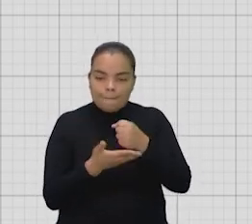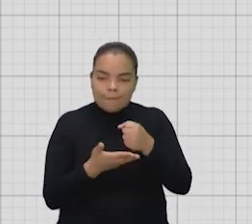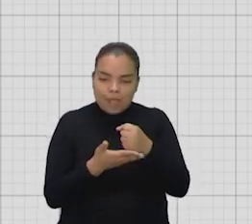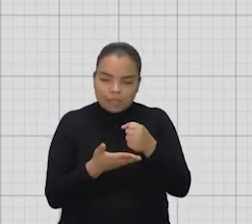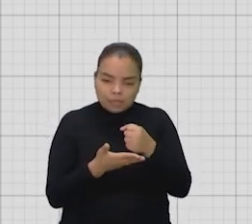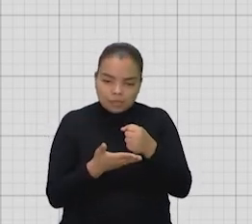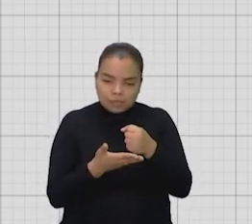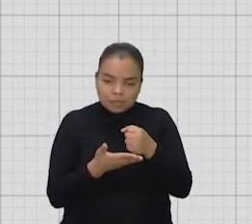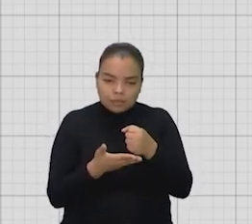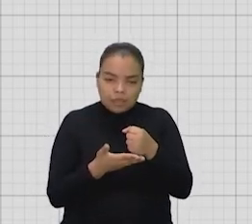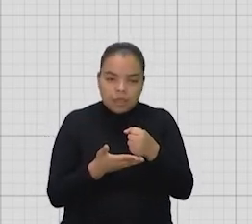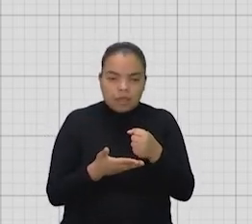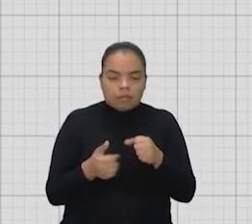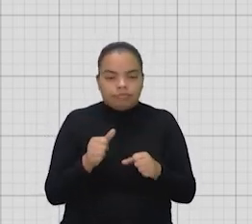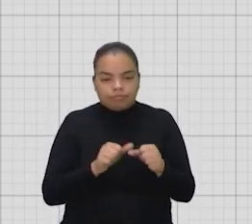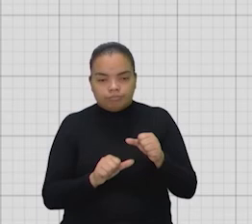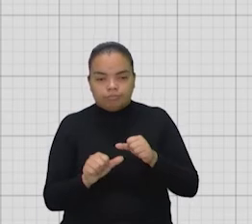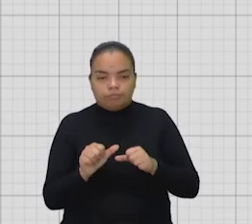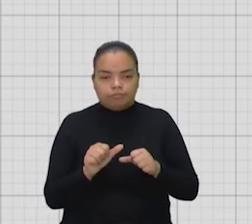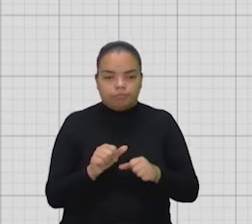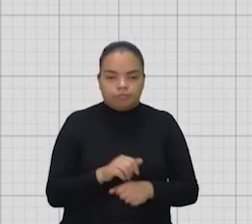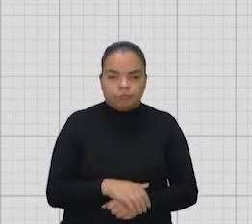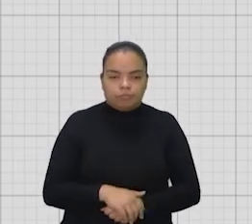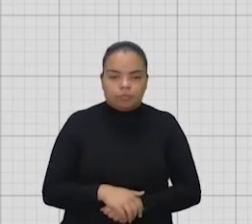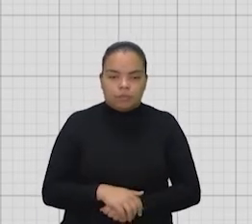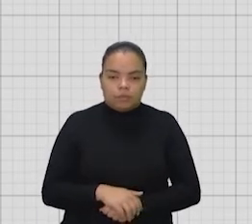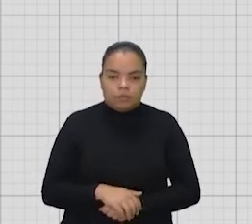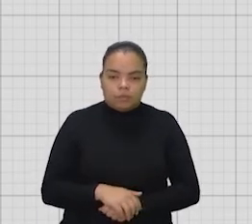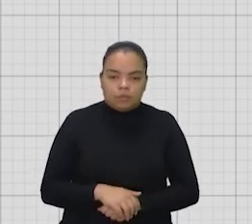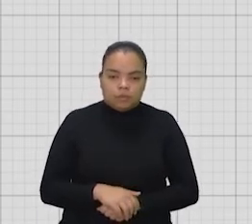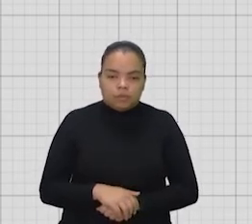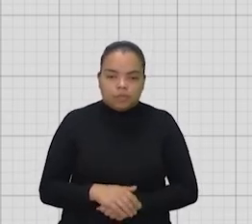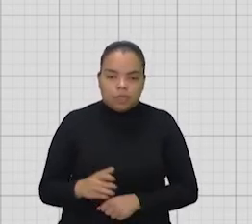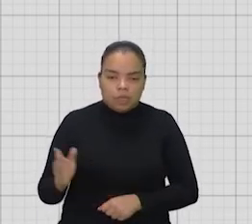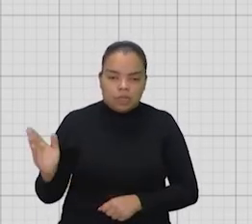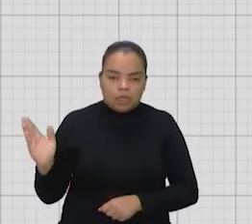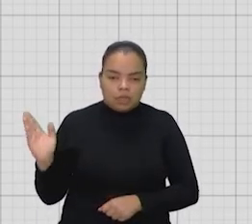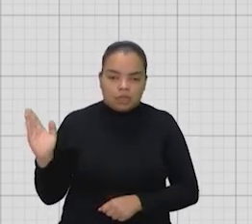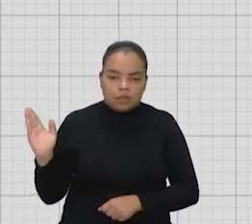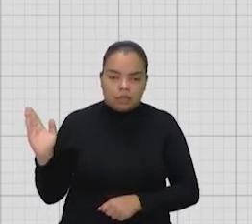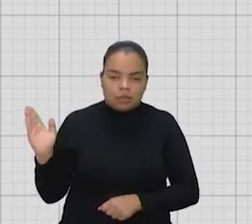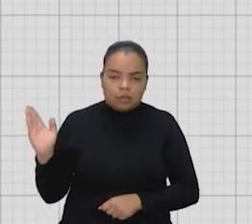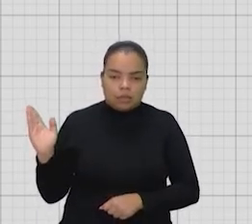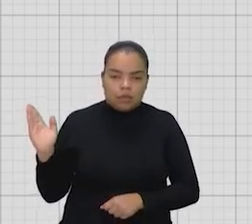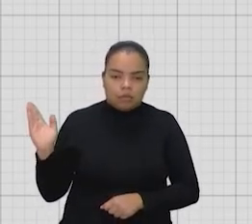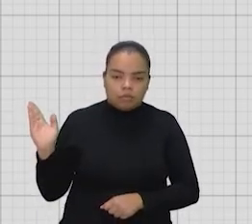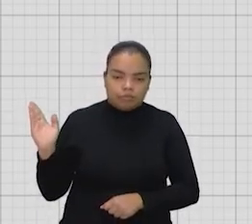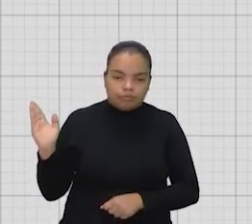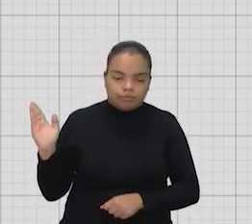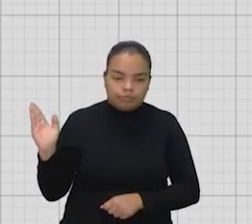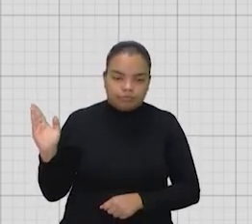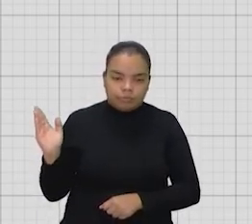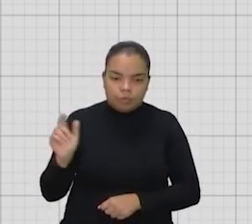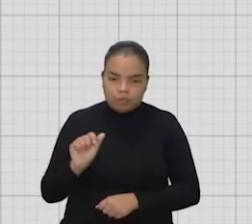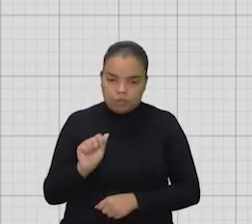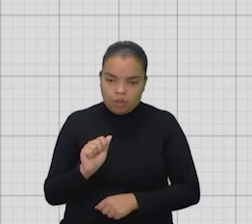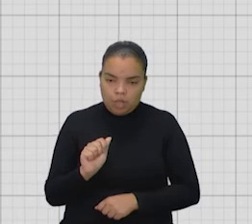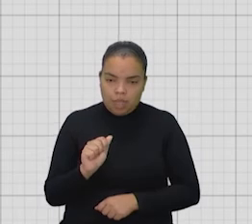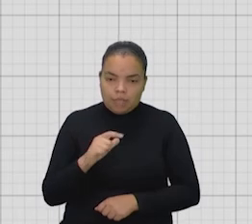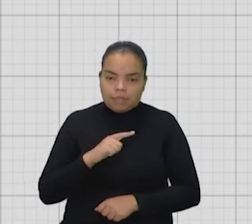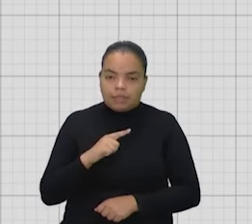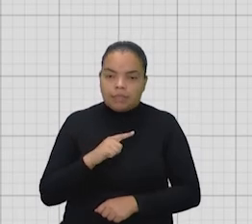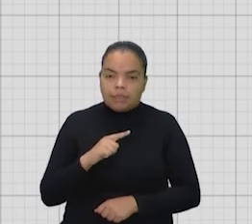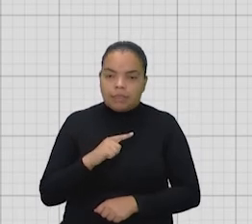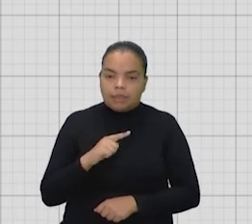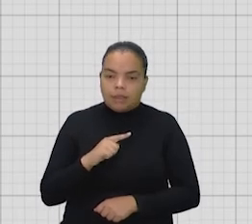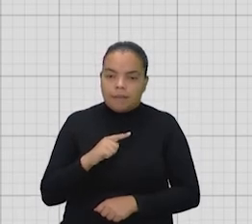base aqui, né, ela inverte, tá bom? De todo modo, ó, aqui neste ponto A que eu coloquei aqui, a gente tem a pressão no nível do